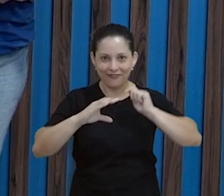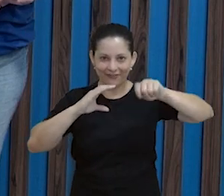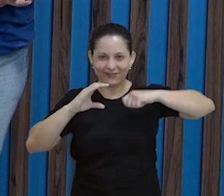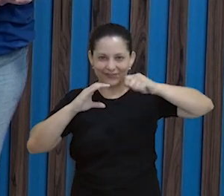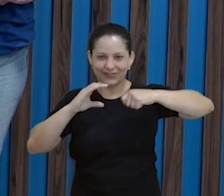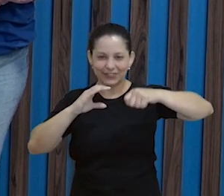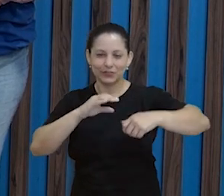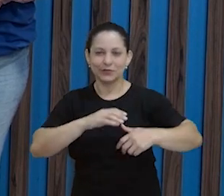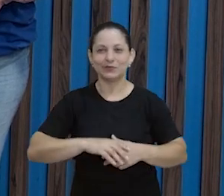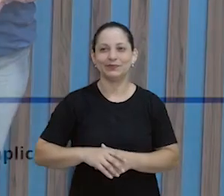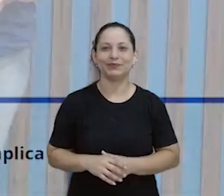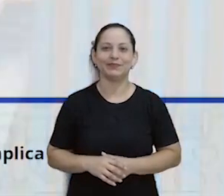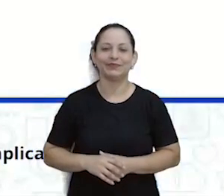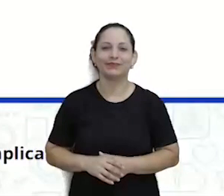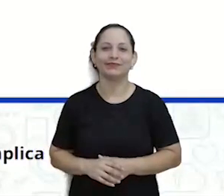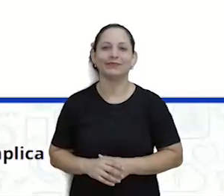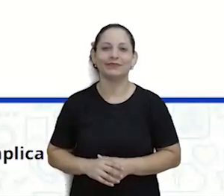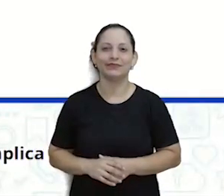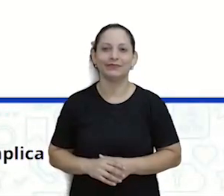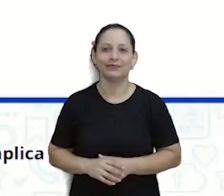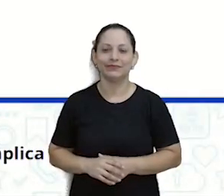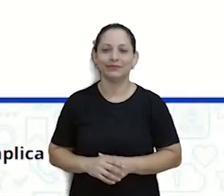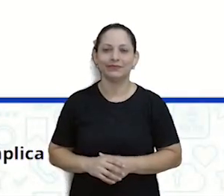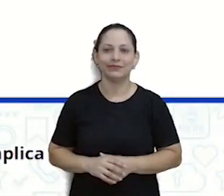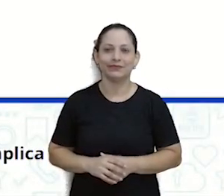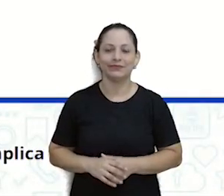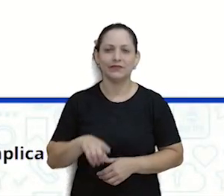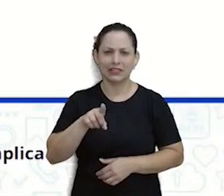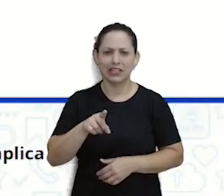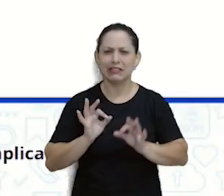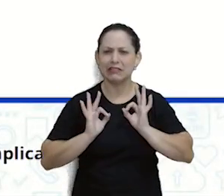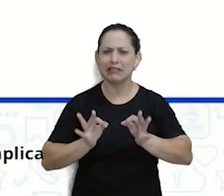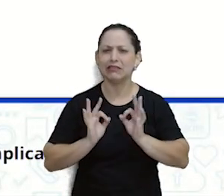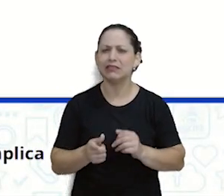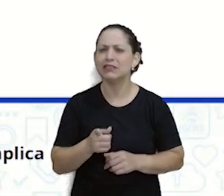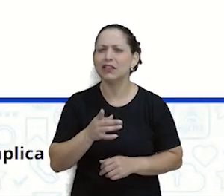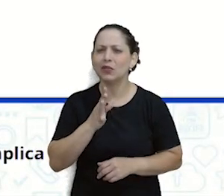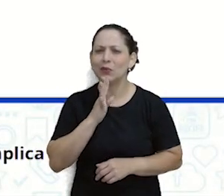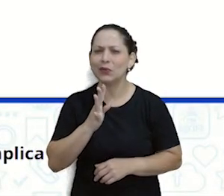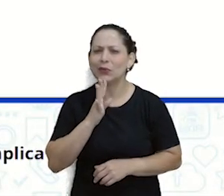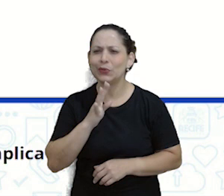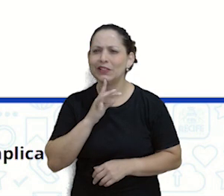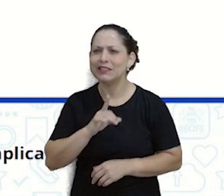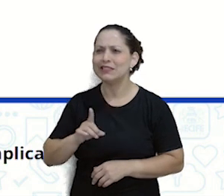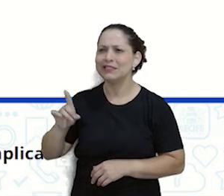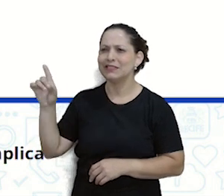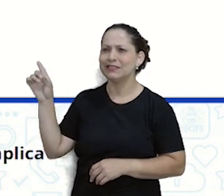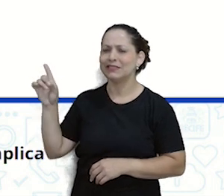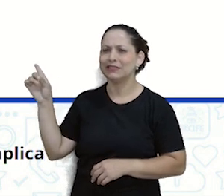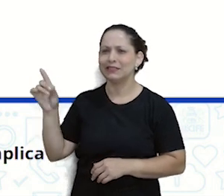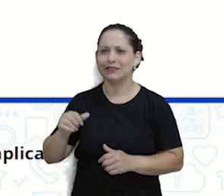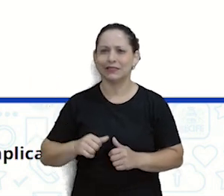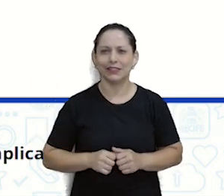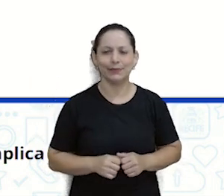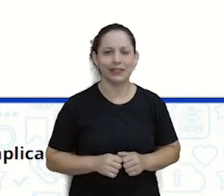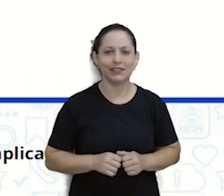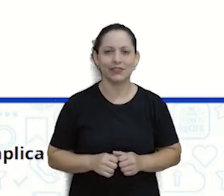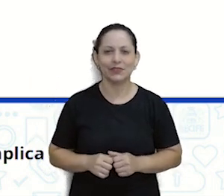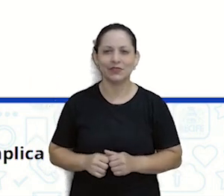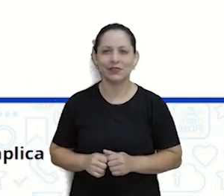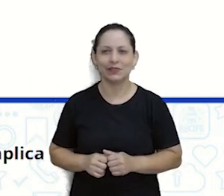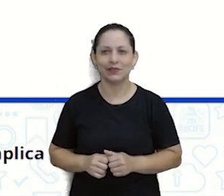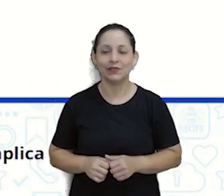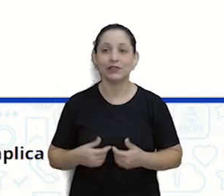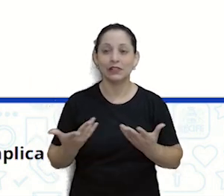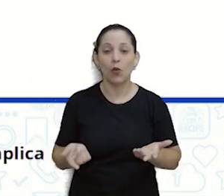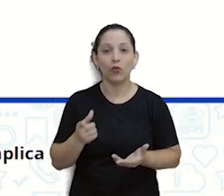assistir. Você com certeza já ouviu falar desse rapaz, principalmente porque seu agravamento causa o aquecimento